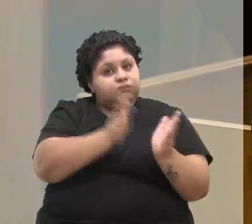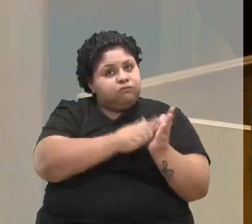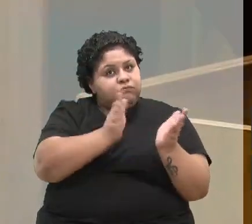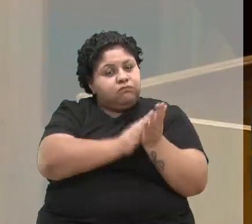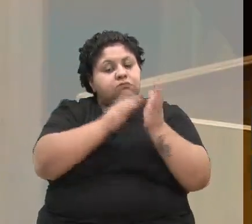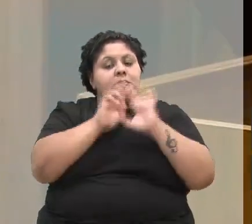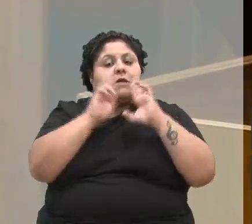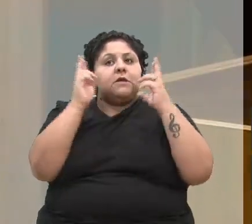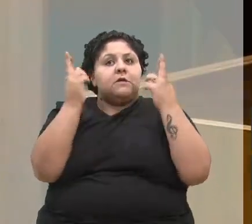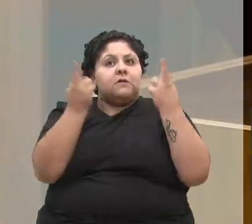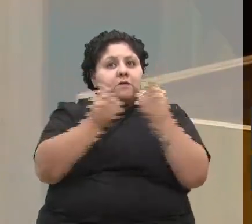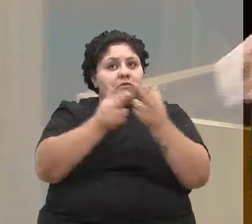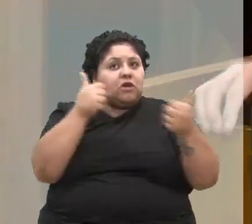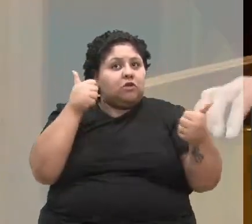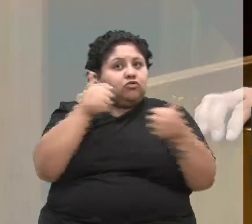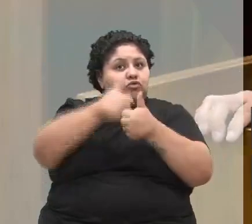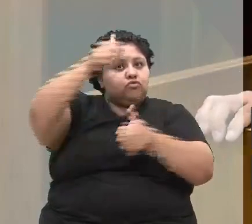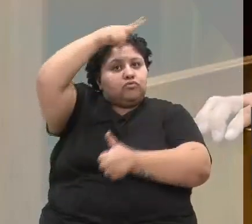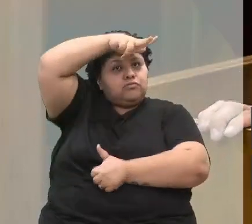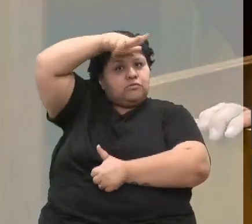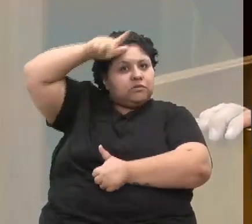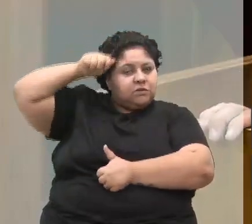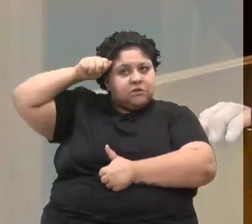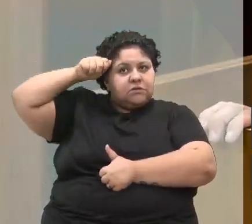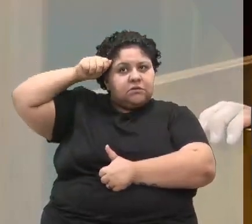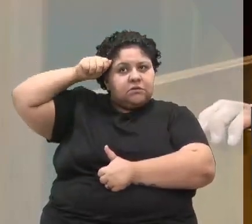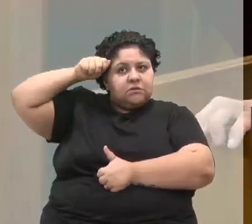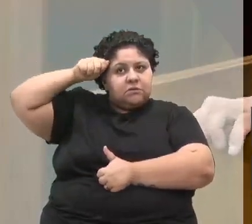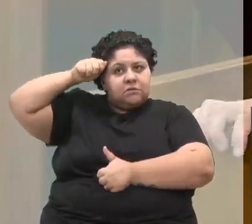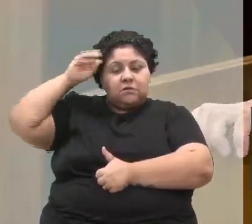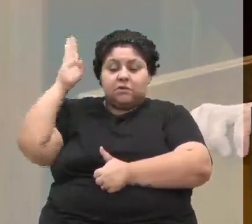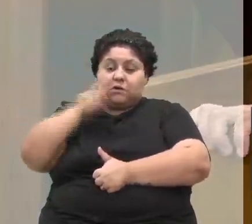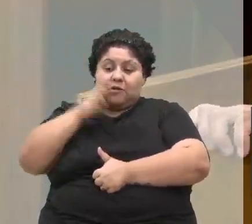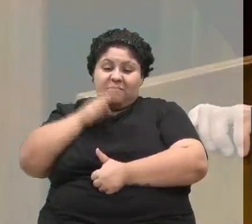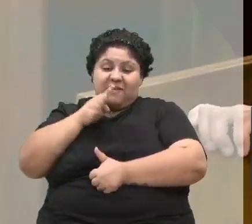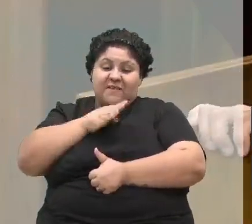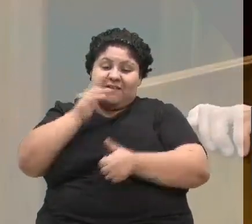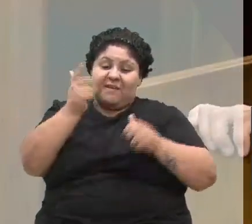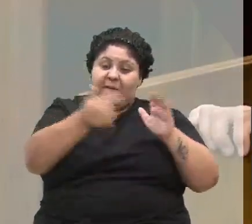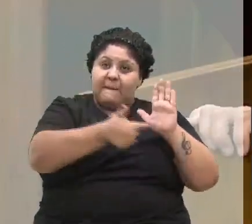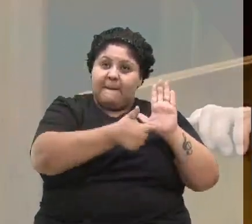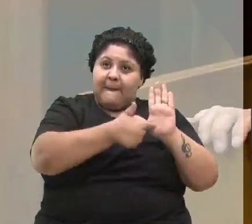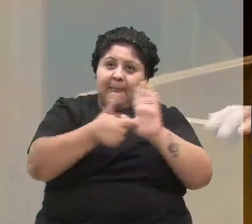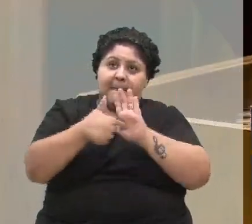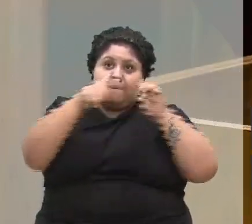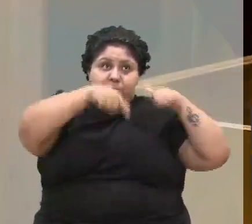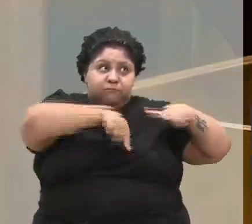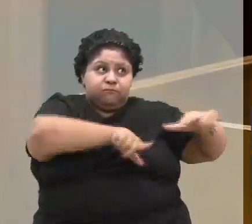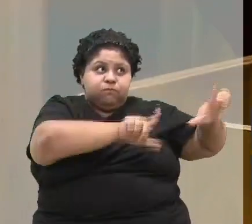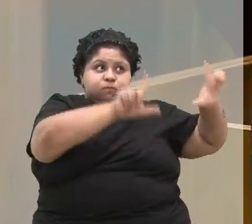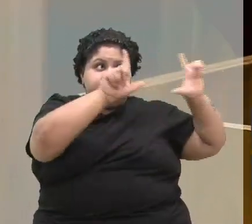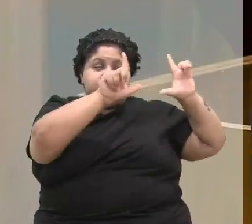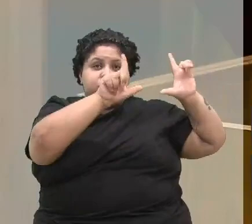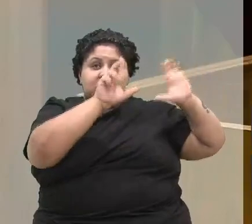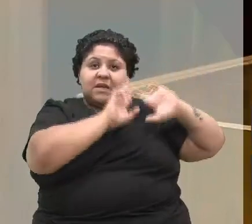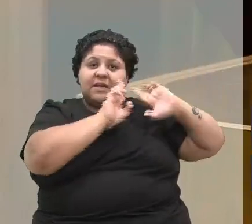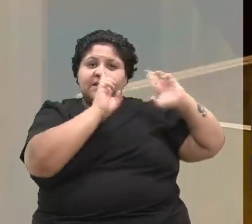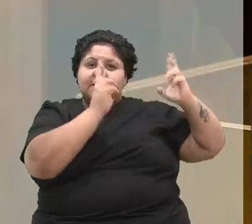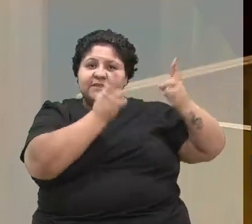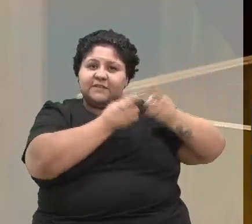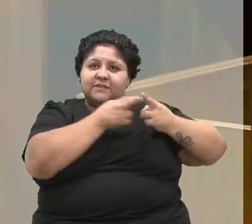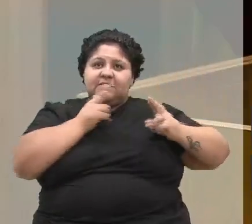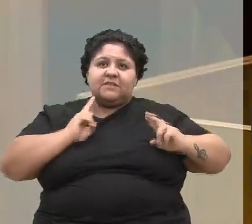na sala do prefeito, que inclusive em breve estarei aqui mostrando aqui nesse telão as reuniões,